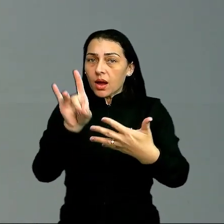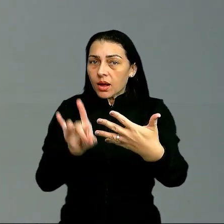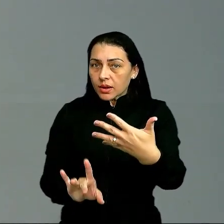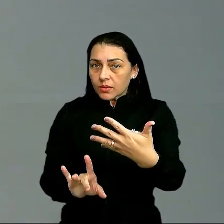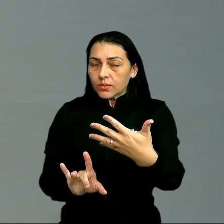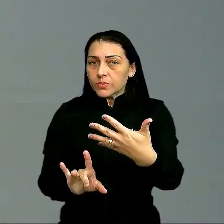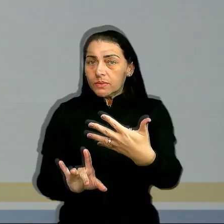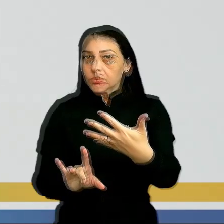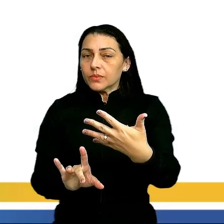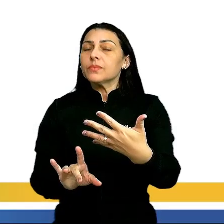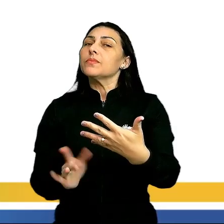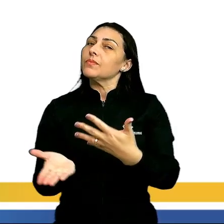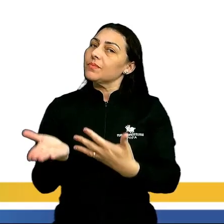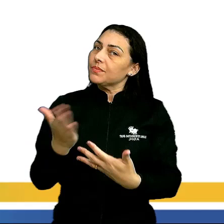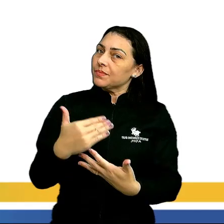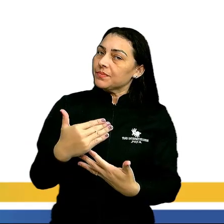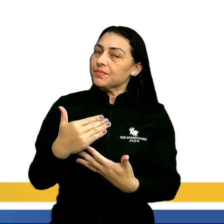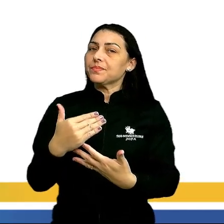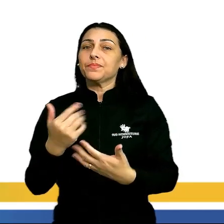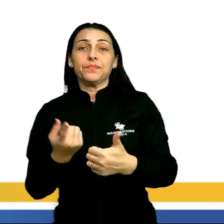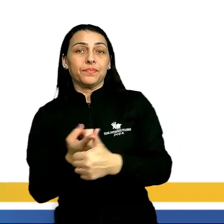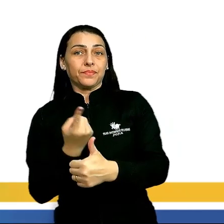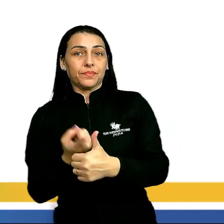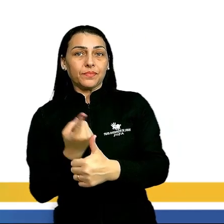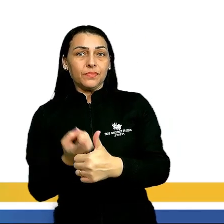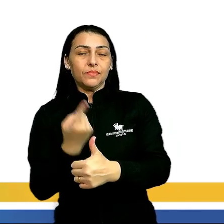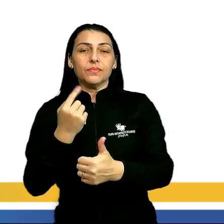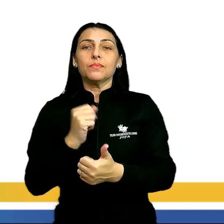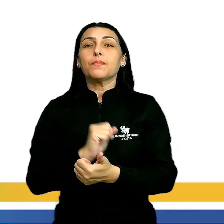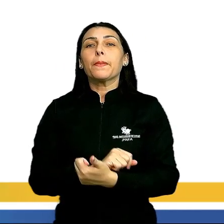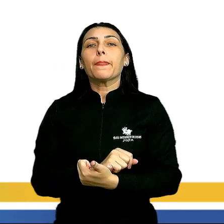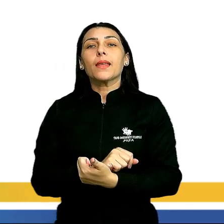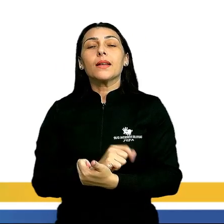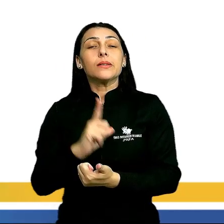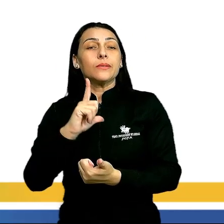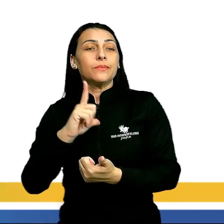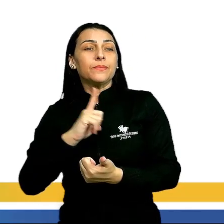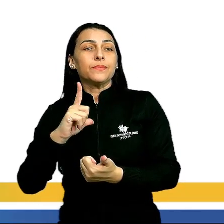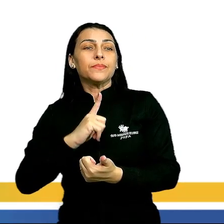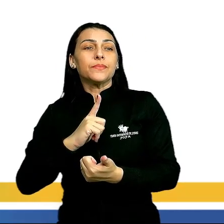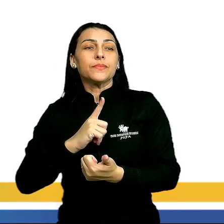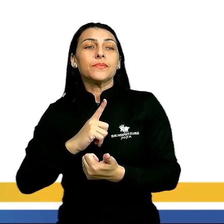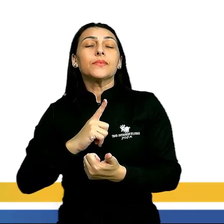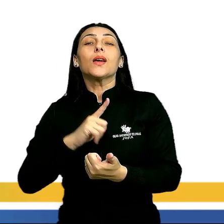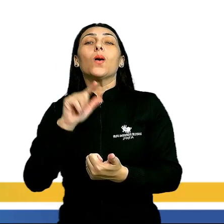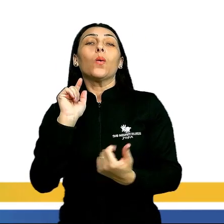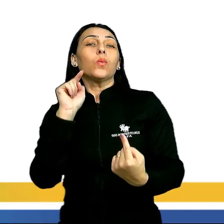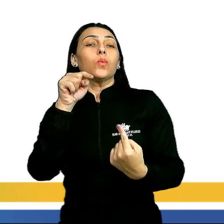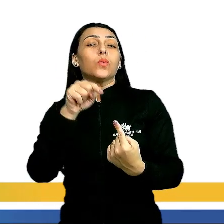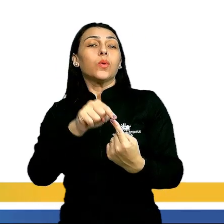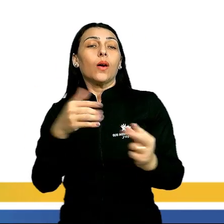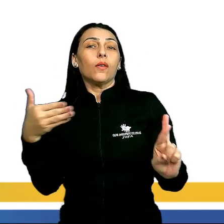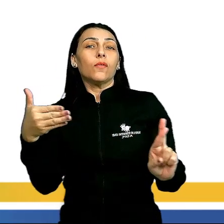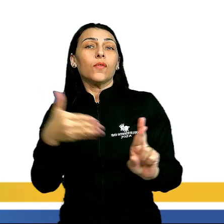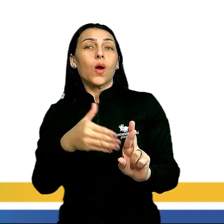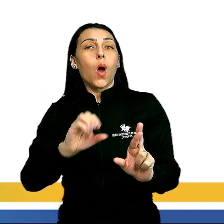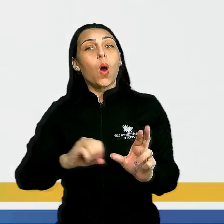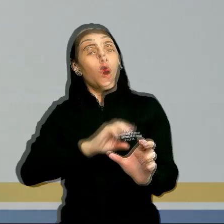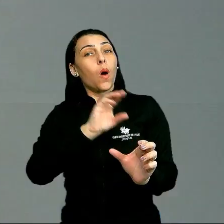uma delas. Então, vamos à primeira. Na primeira, nós temos a função referencial